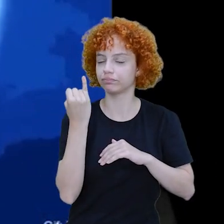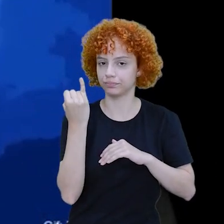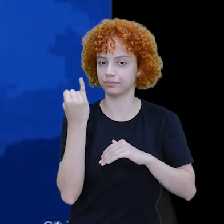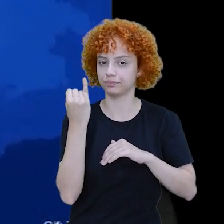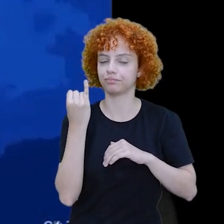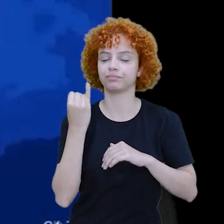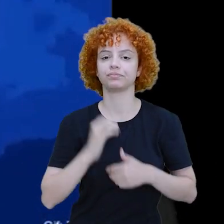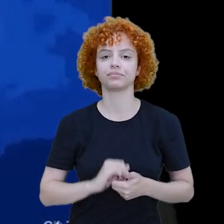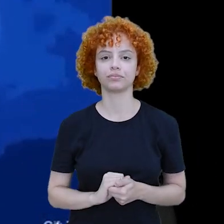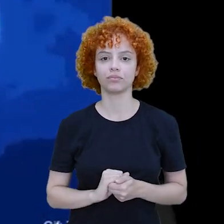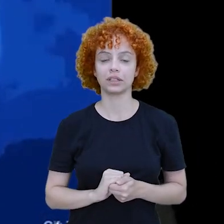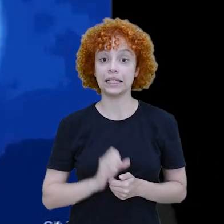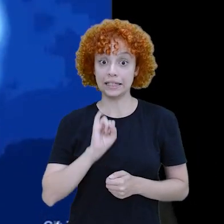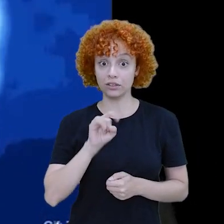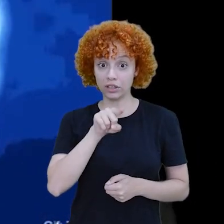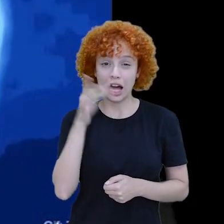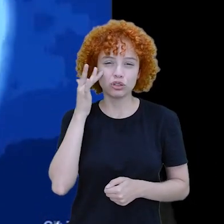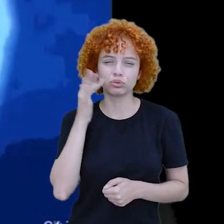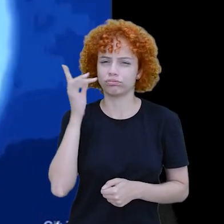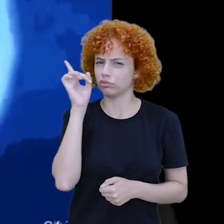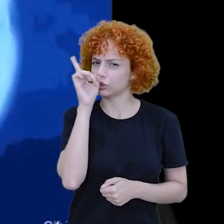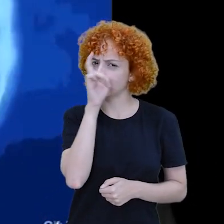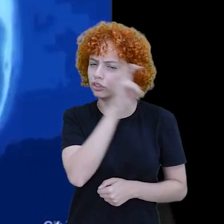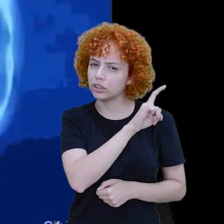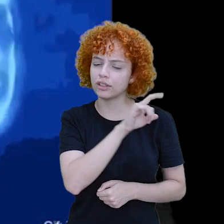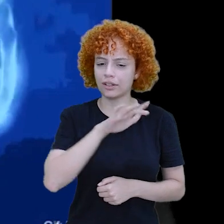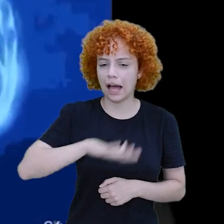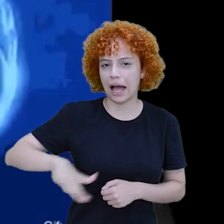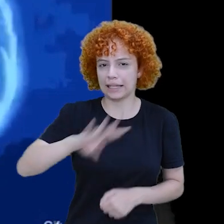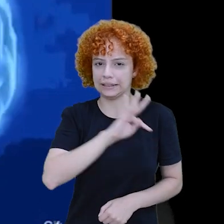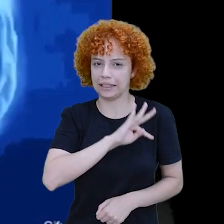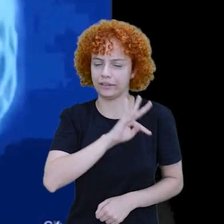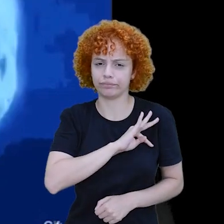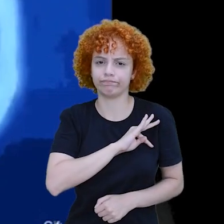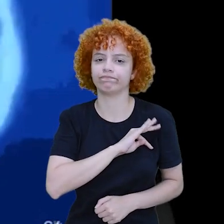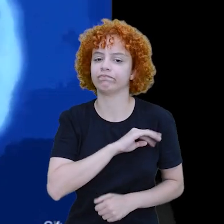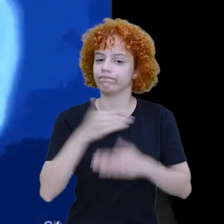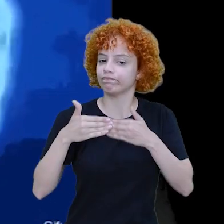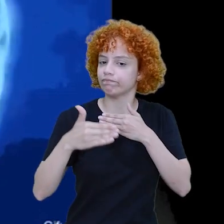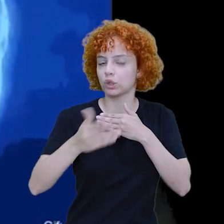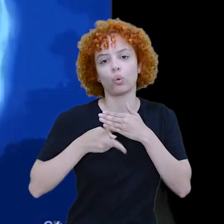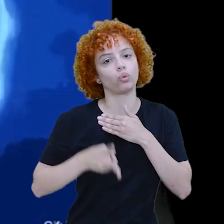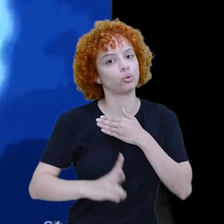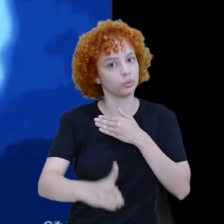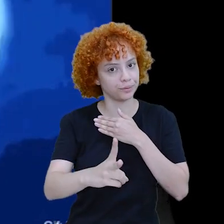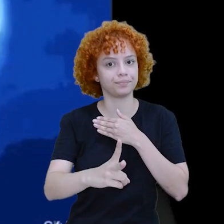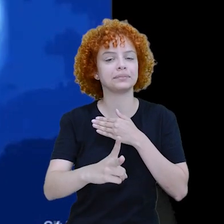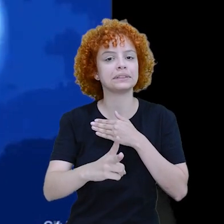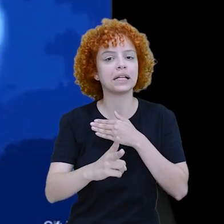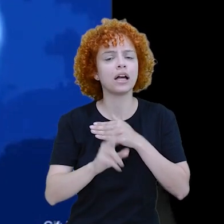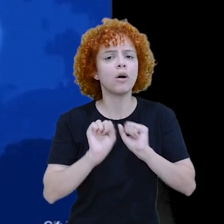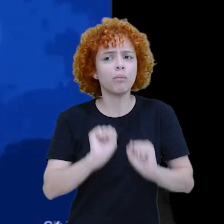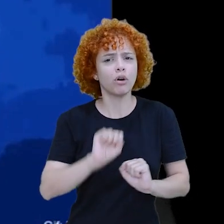achou difícil essa parte mais técnica, ainda temos mais um pouquinho pela frente. Assim que puder, aproveite